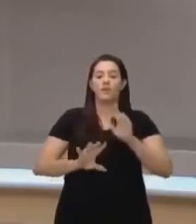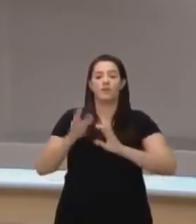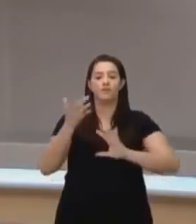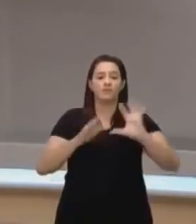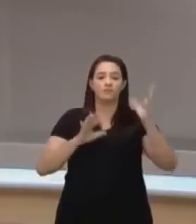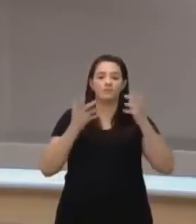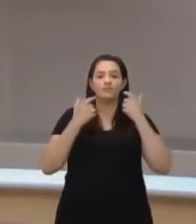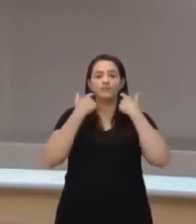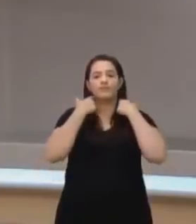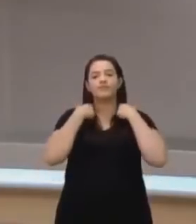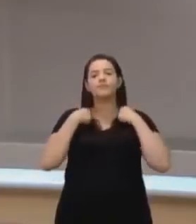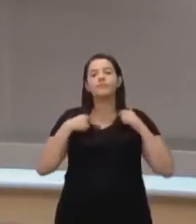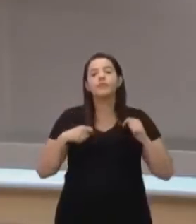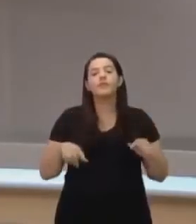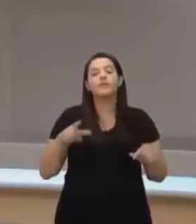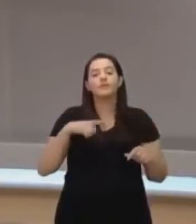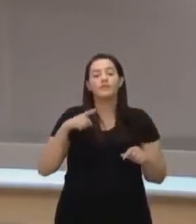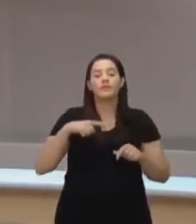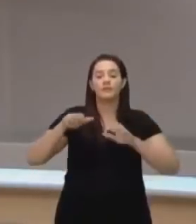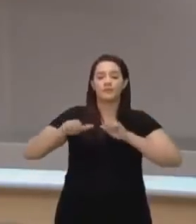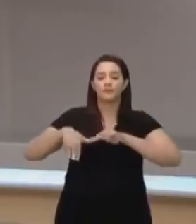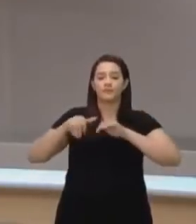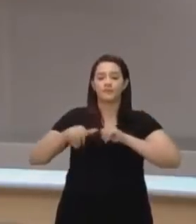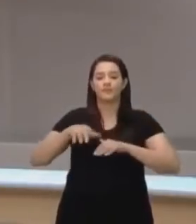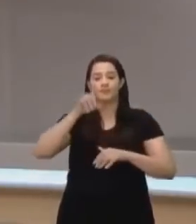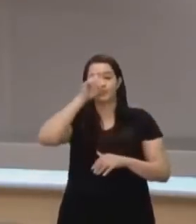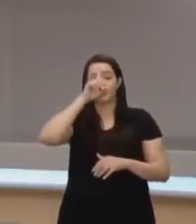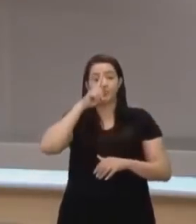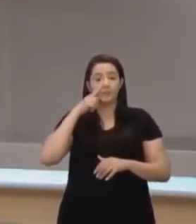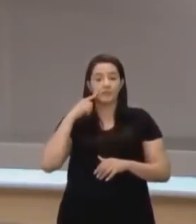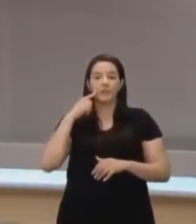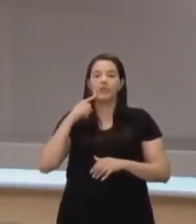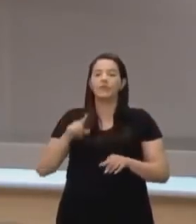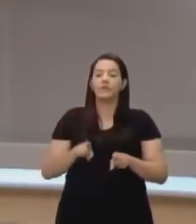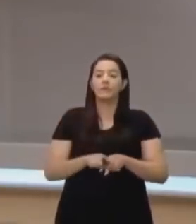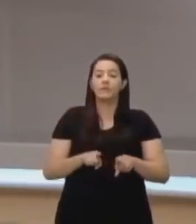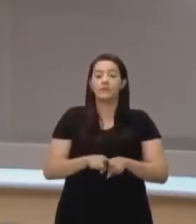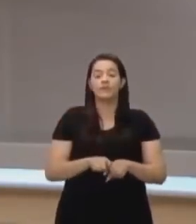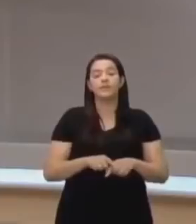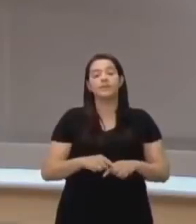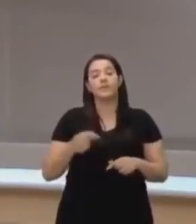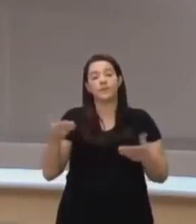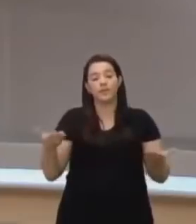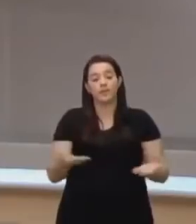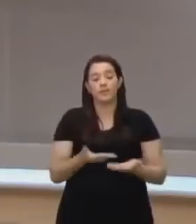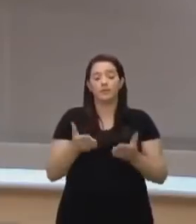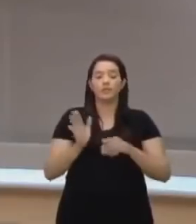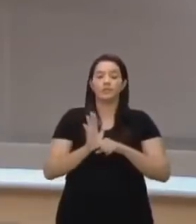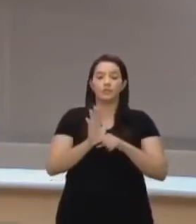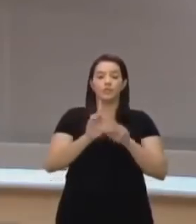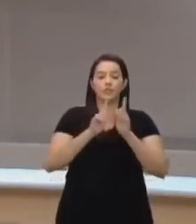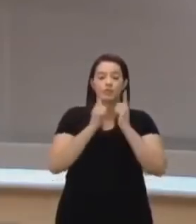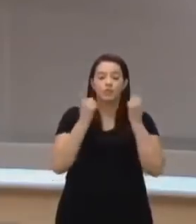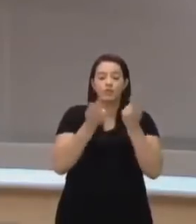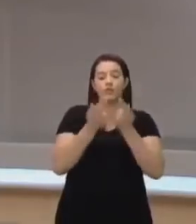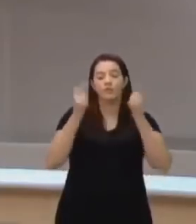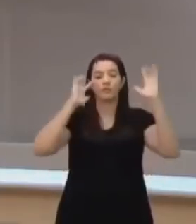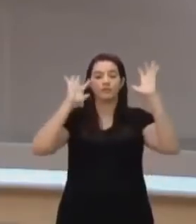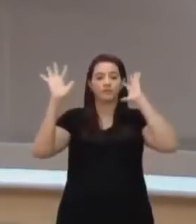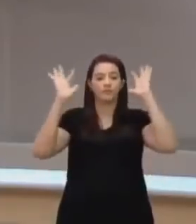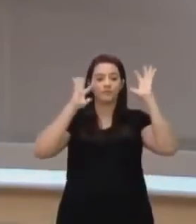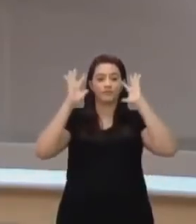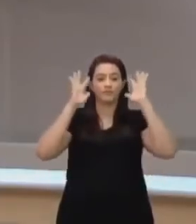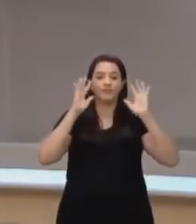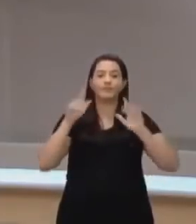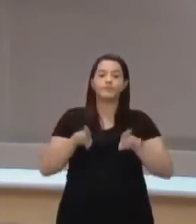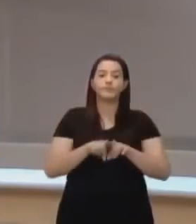comunidade. Recentemente tivemos o Setembro Amarelo, ou seja, o Grêmio tem esse espaço de reflexão, de proposição para a escola, e